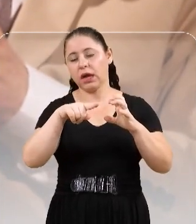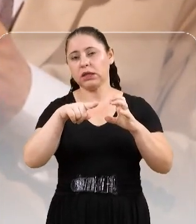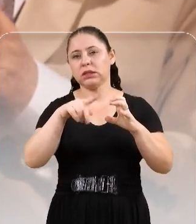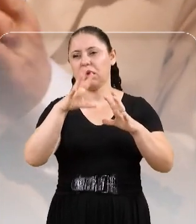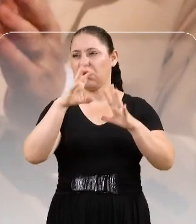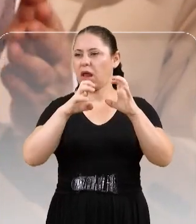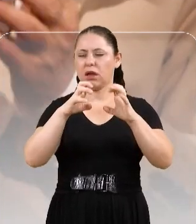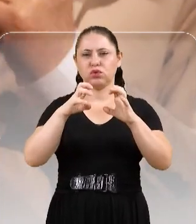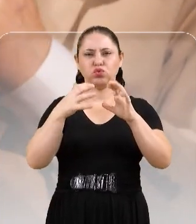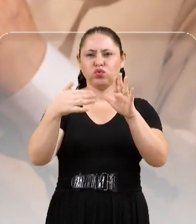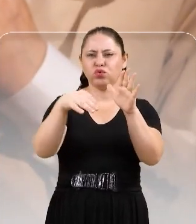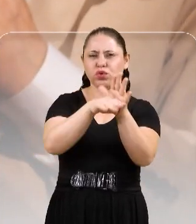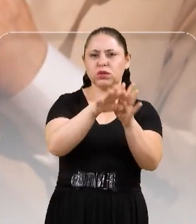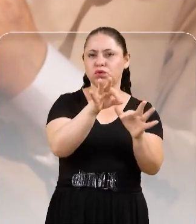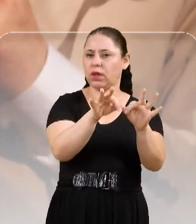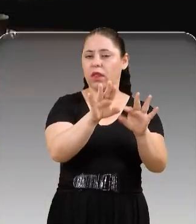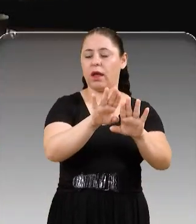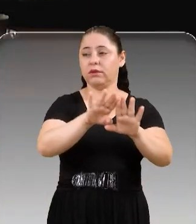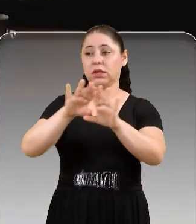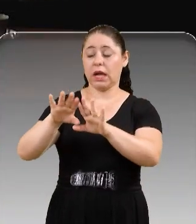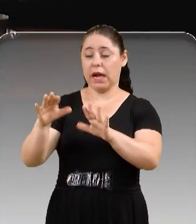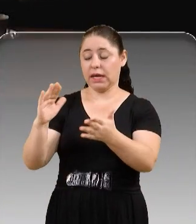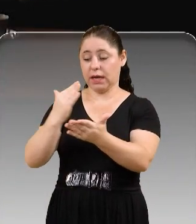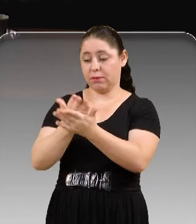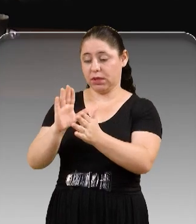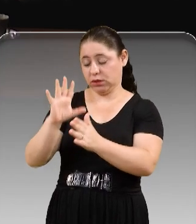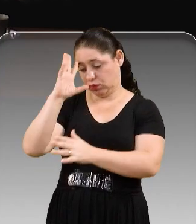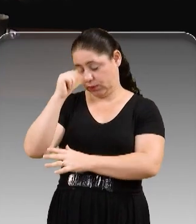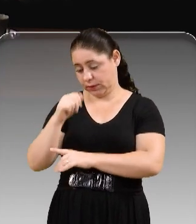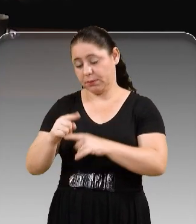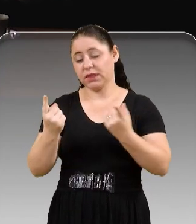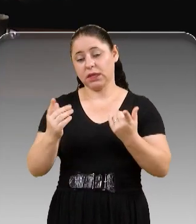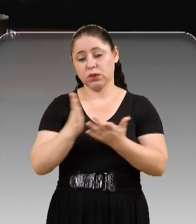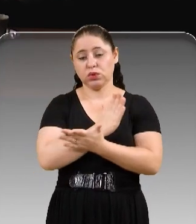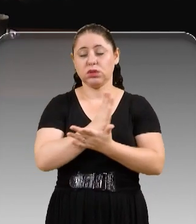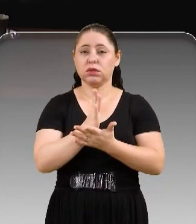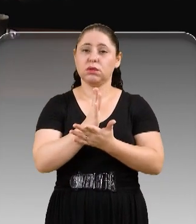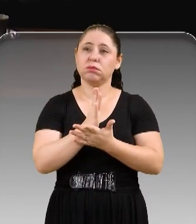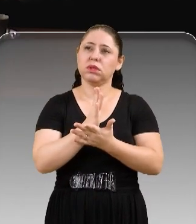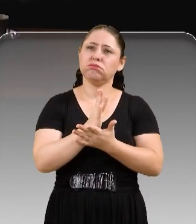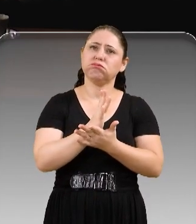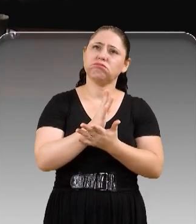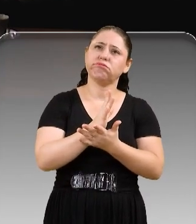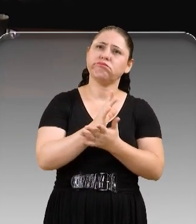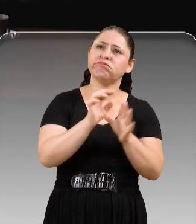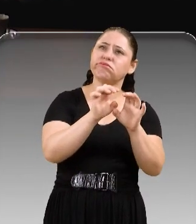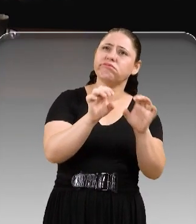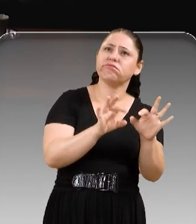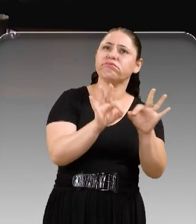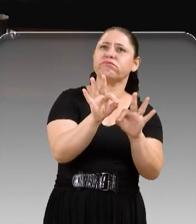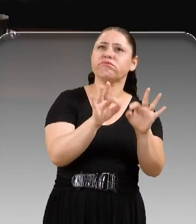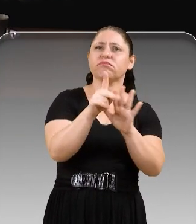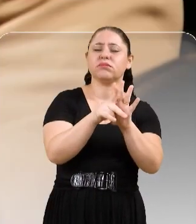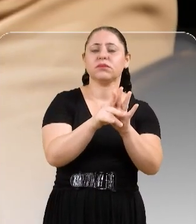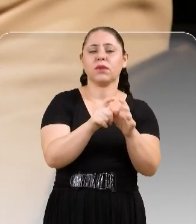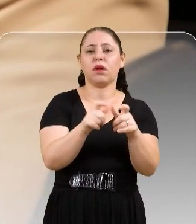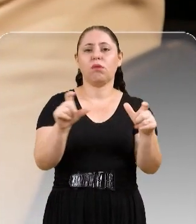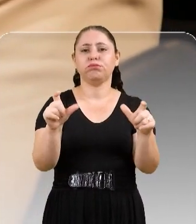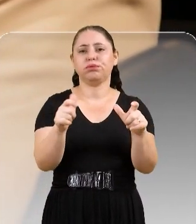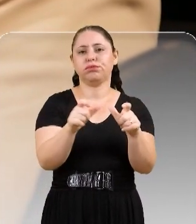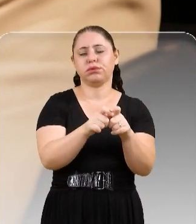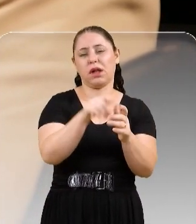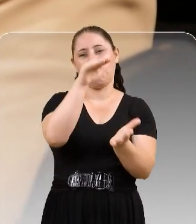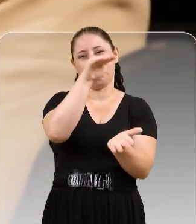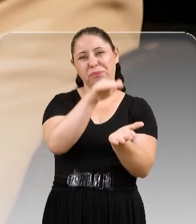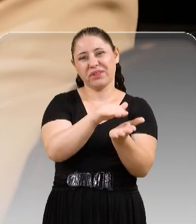conflitos. E esses conflitos não chegam ao judiciário. Então, existem mecanismos para que a gente possa ter uma diminuição